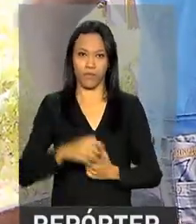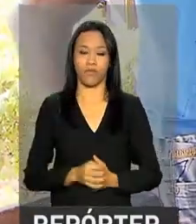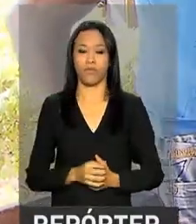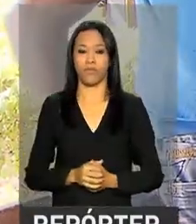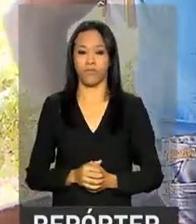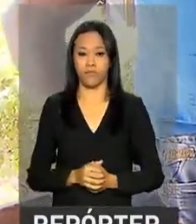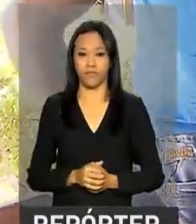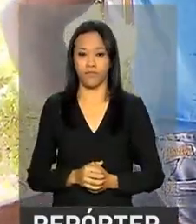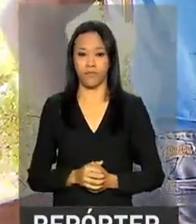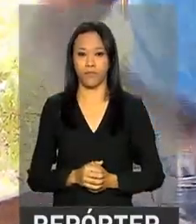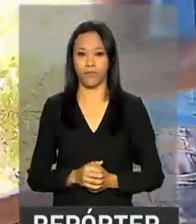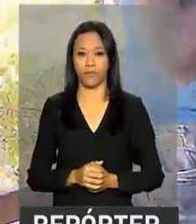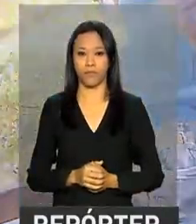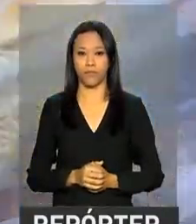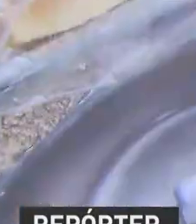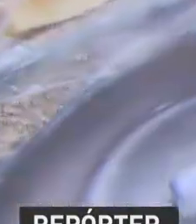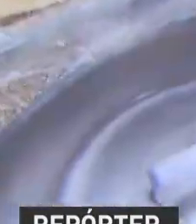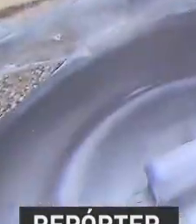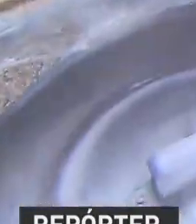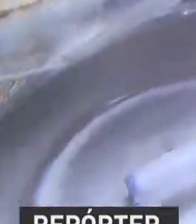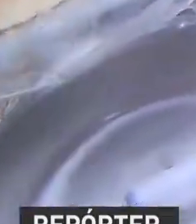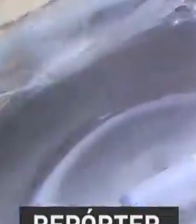Esse